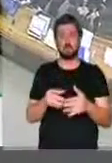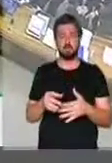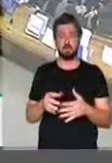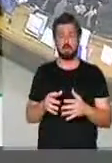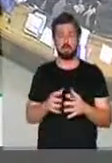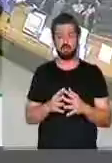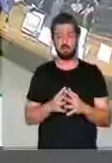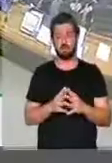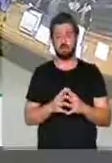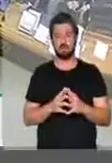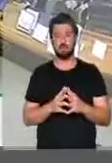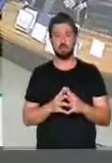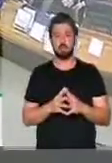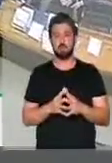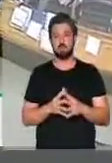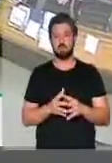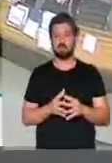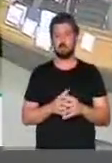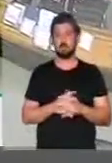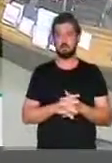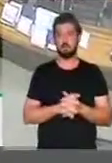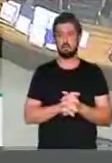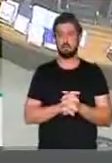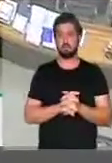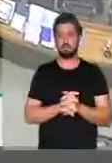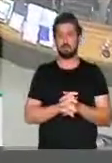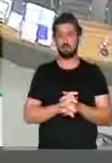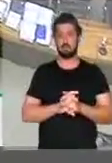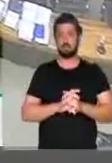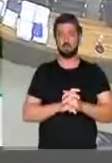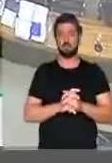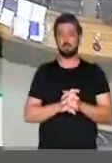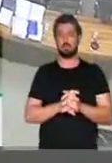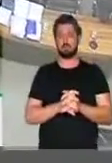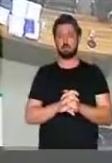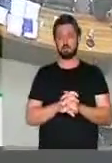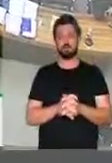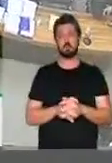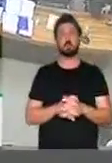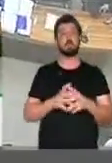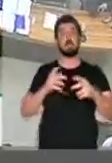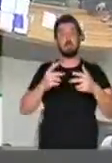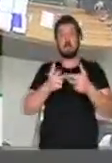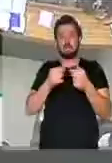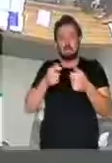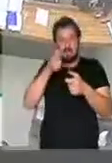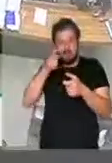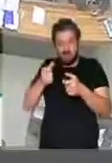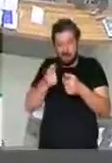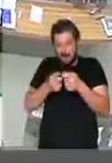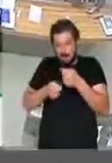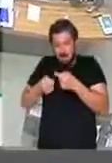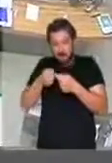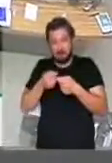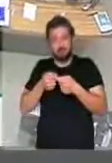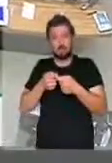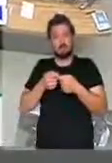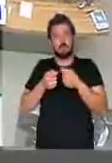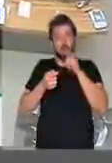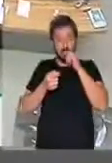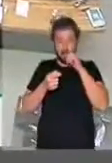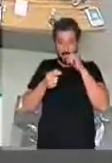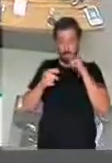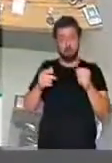não discutir as teses, mas para discutir os interesses menores e mesquinhos, e se esconderem